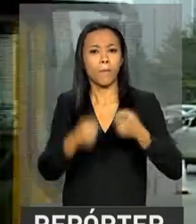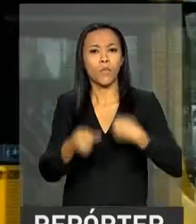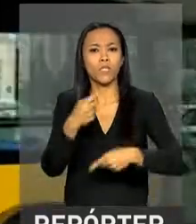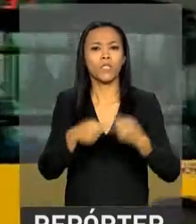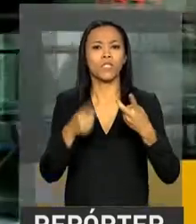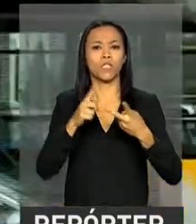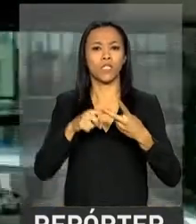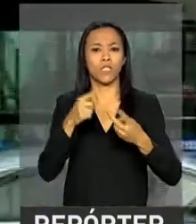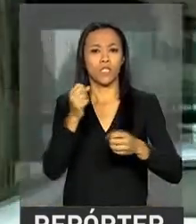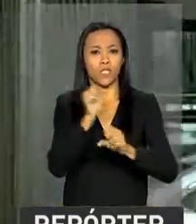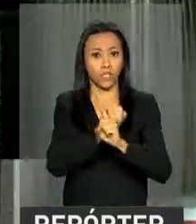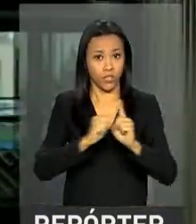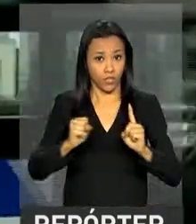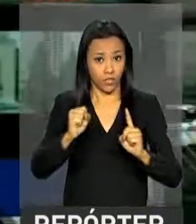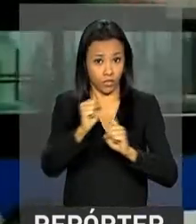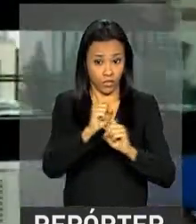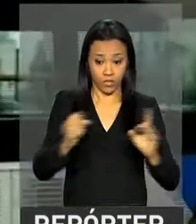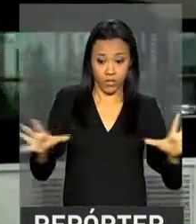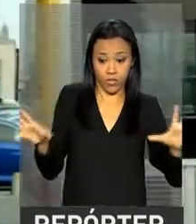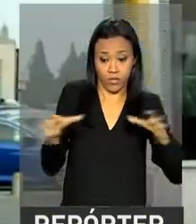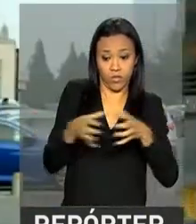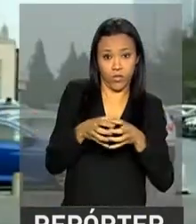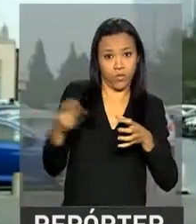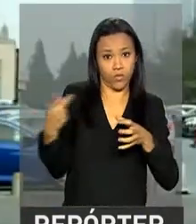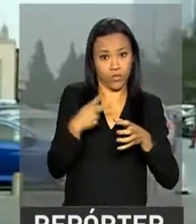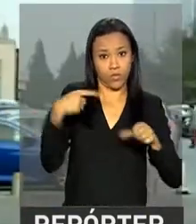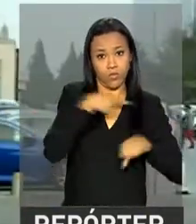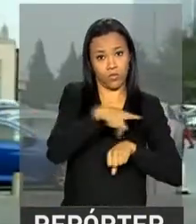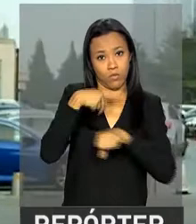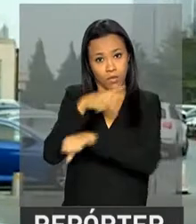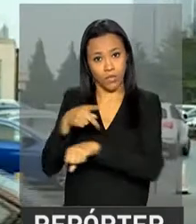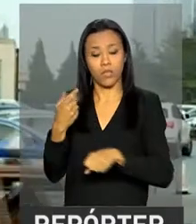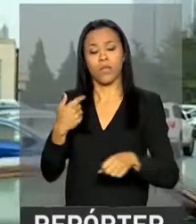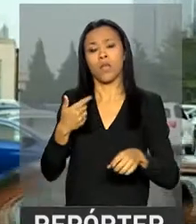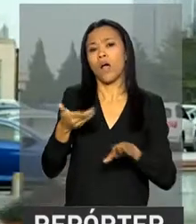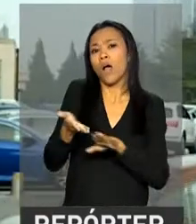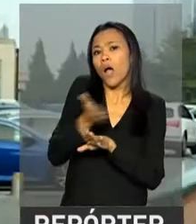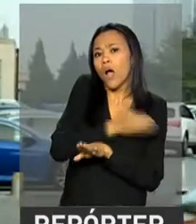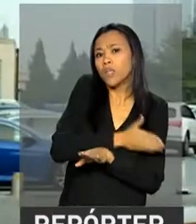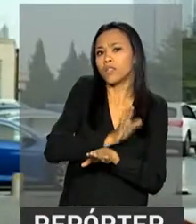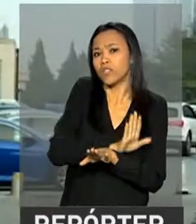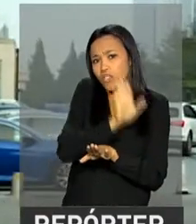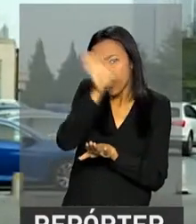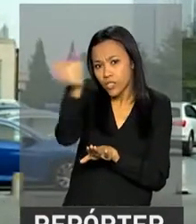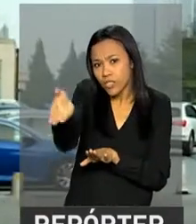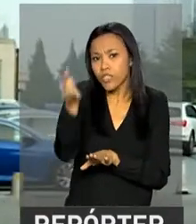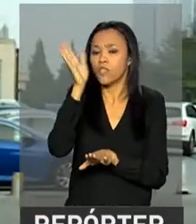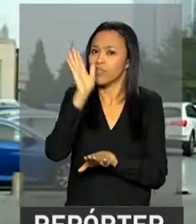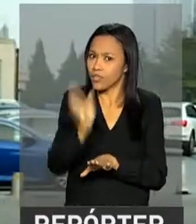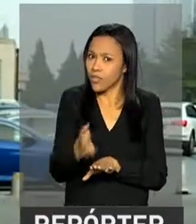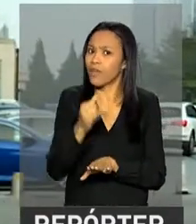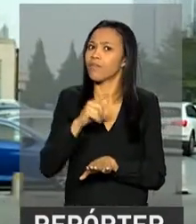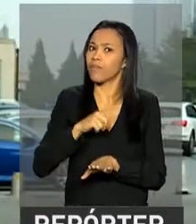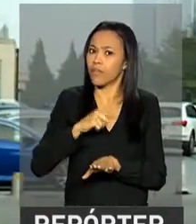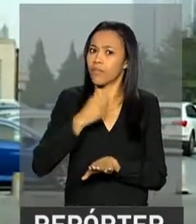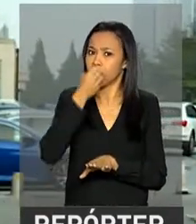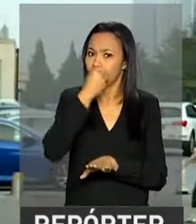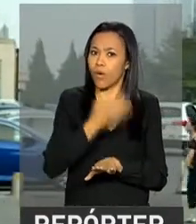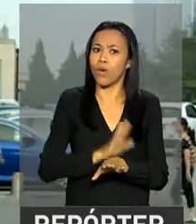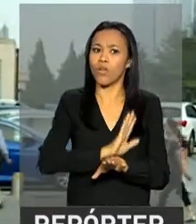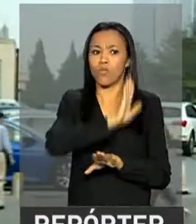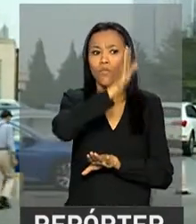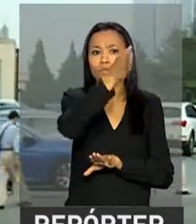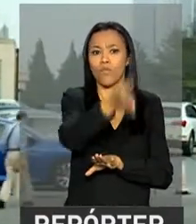culturais entre os países. Mas ainda antes de chegar à China, a viagem internacional já produziu resultados. Em escala